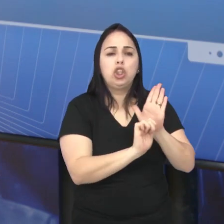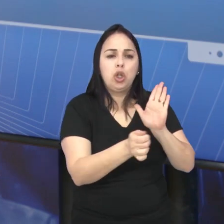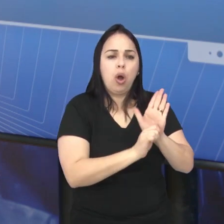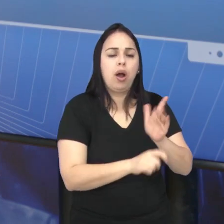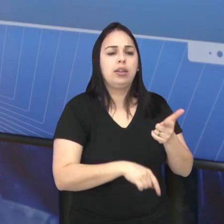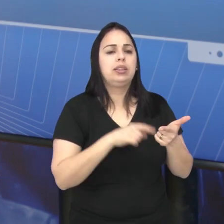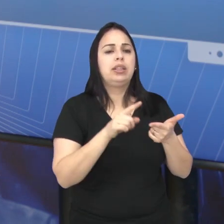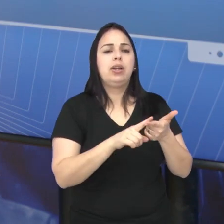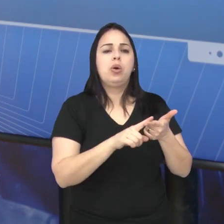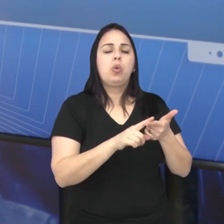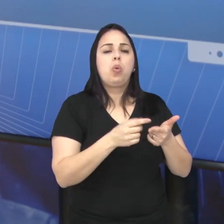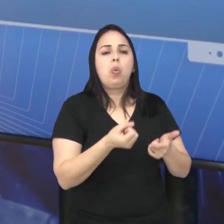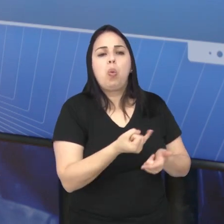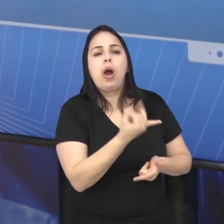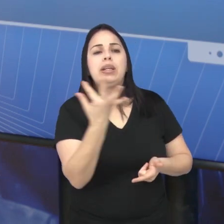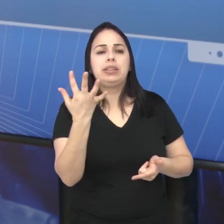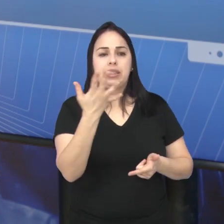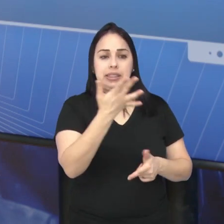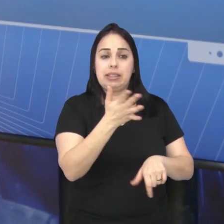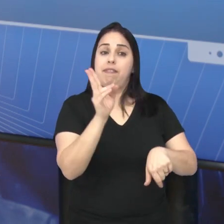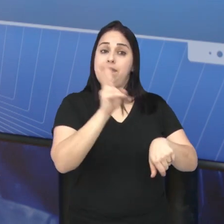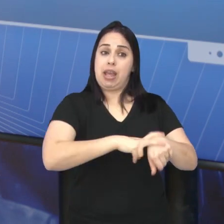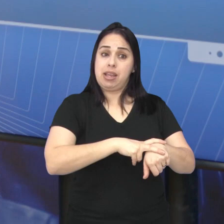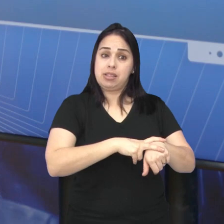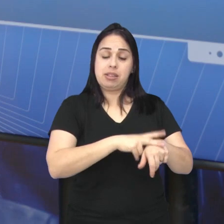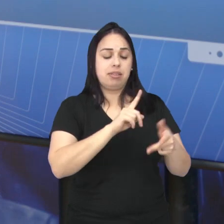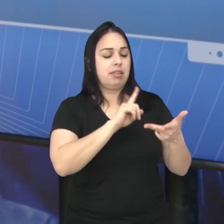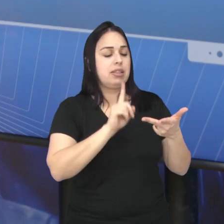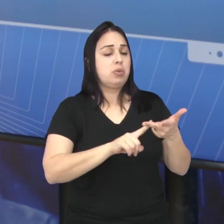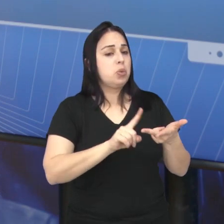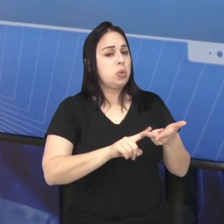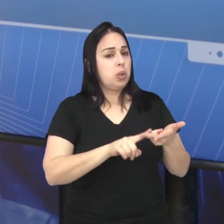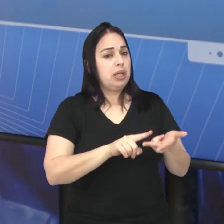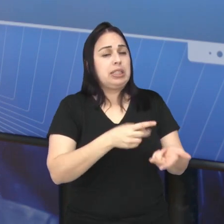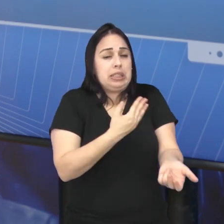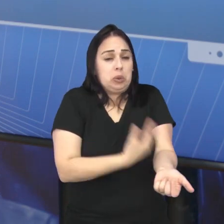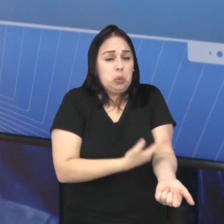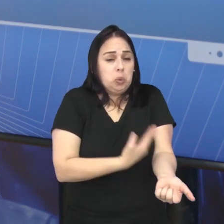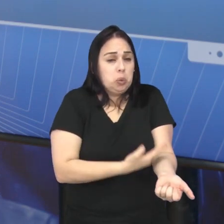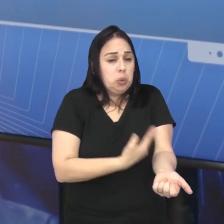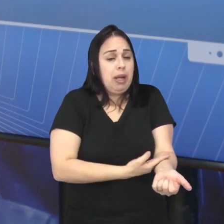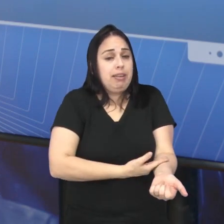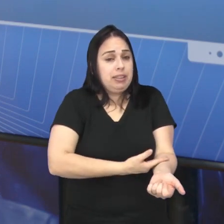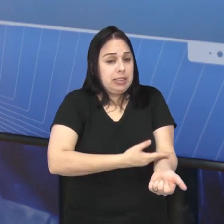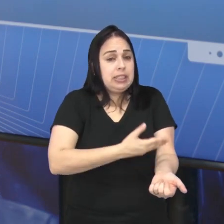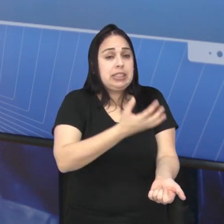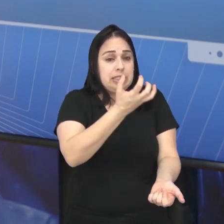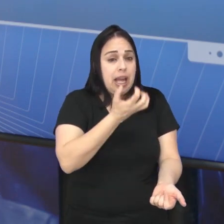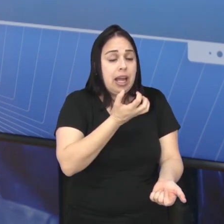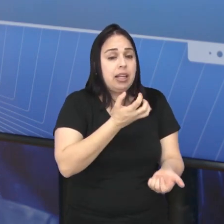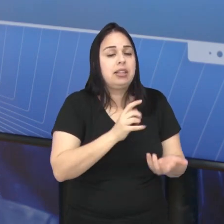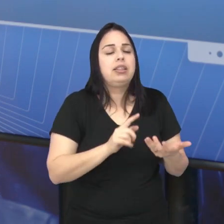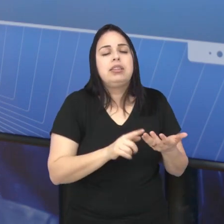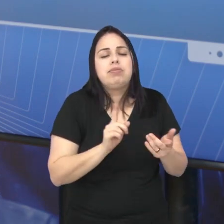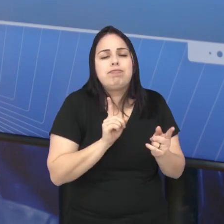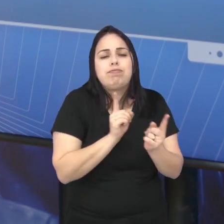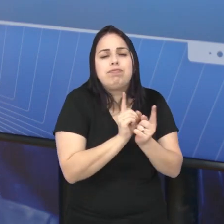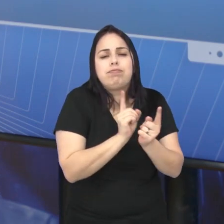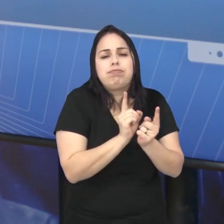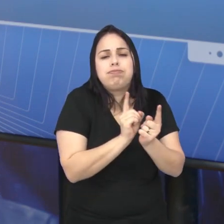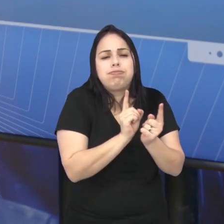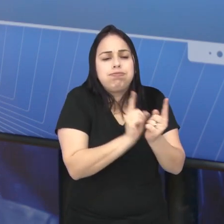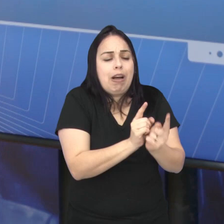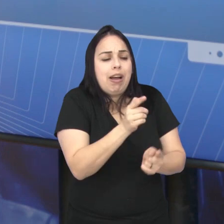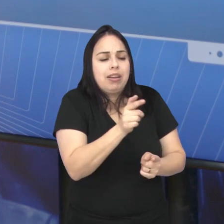que está esse uso, se a dependência está muito grande, se não está, o acompanhamento de